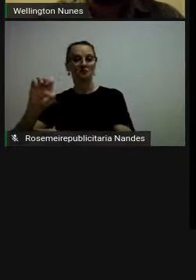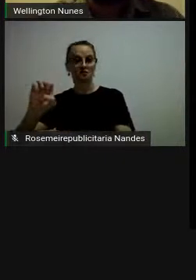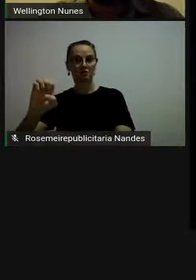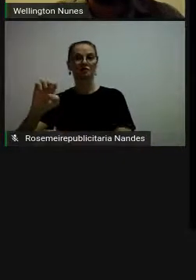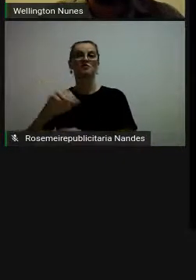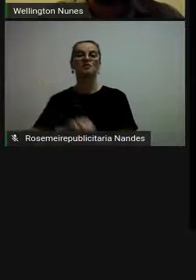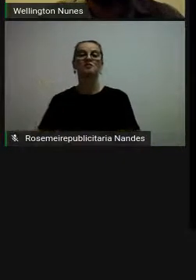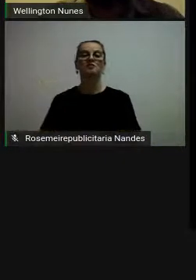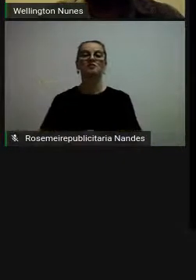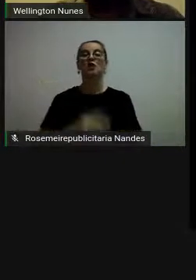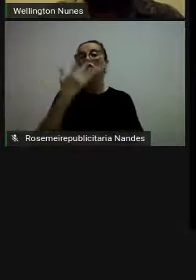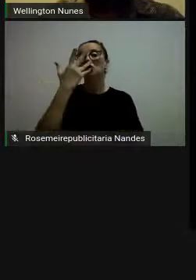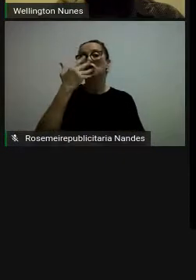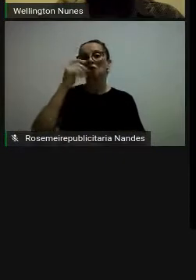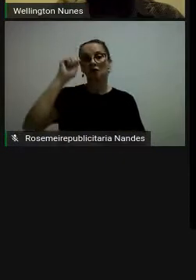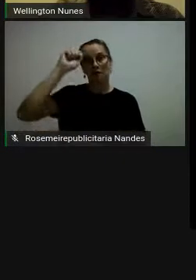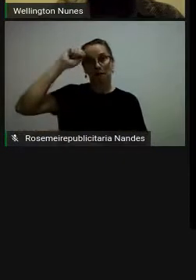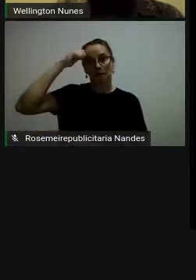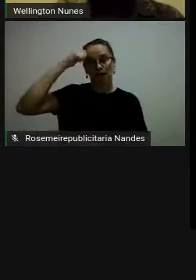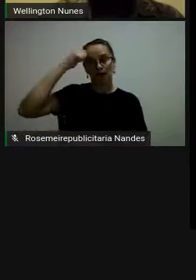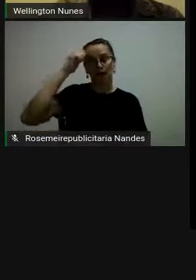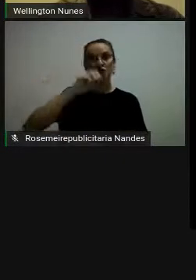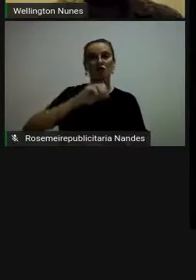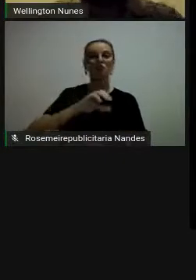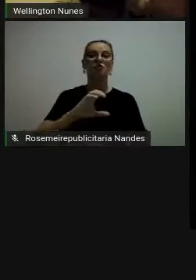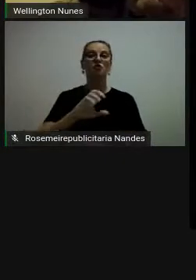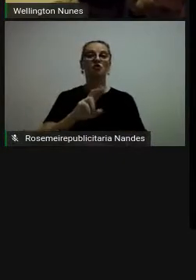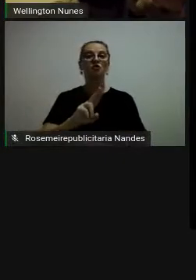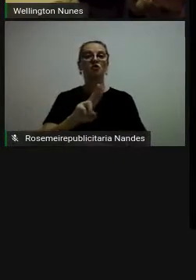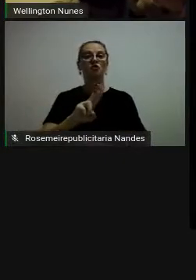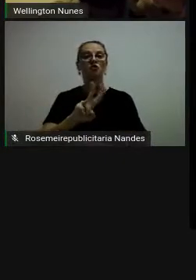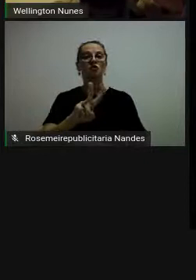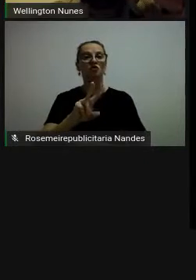aquelas curvas que representam o relevo. Com isso é